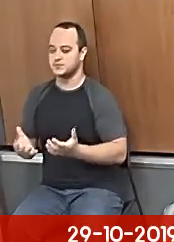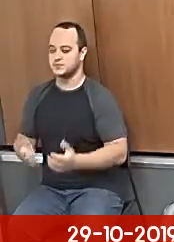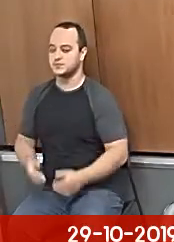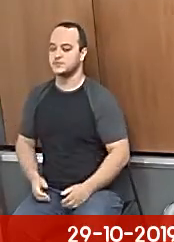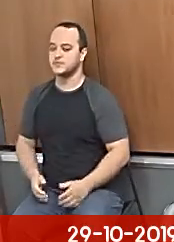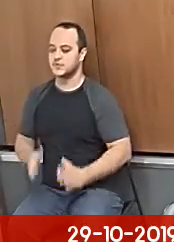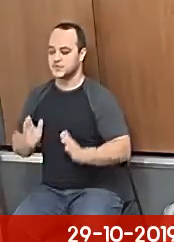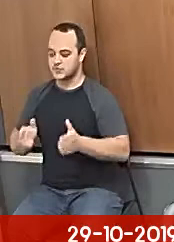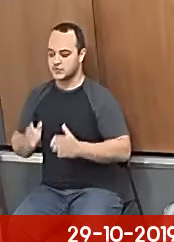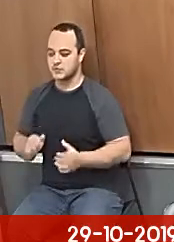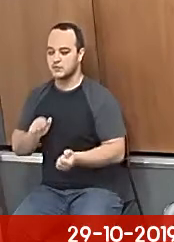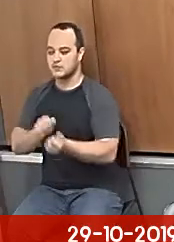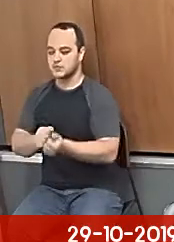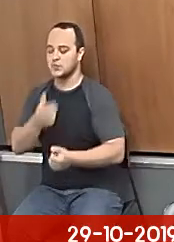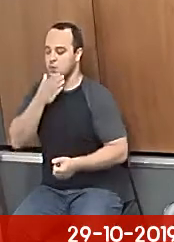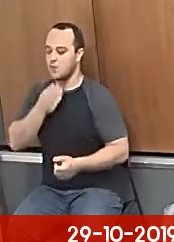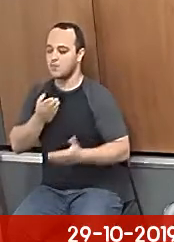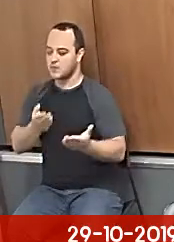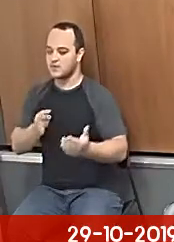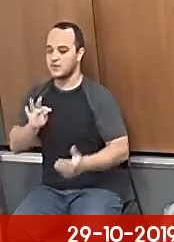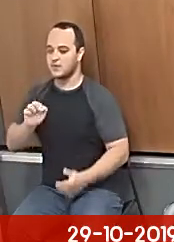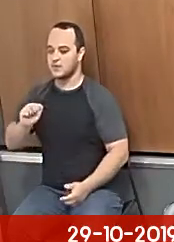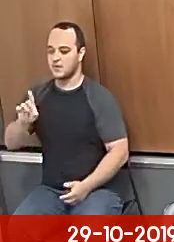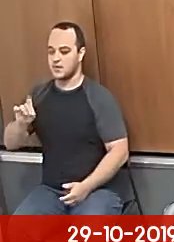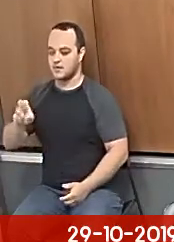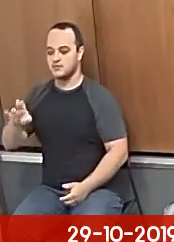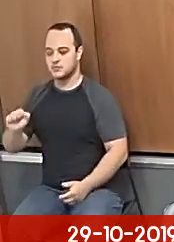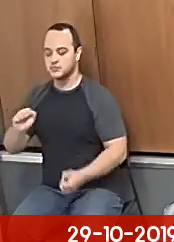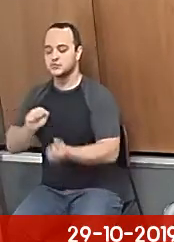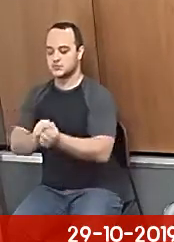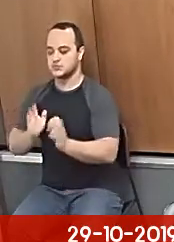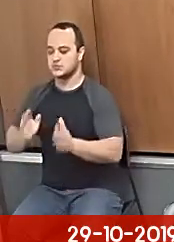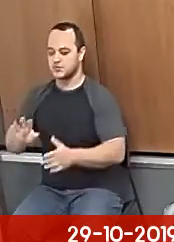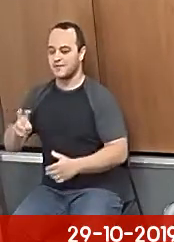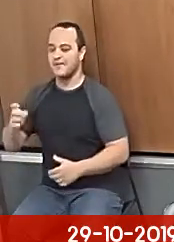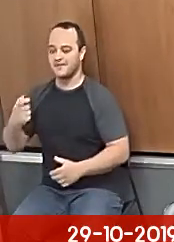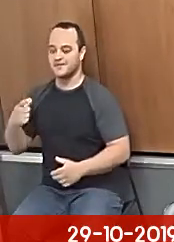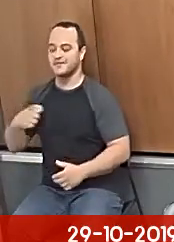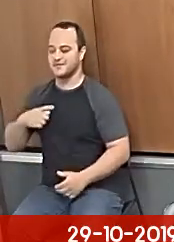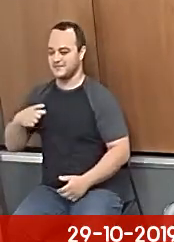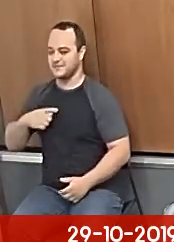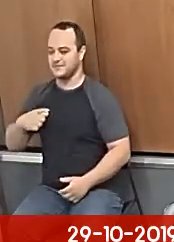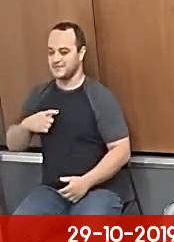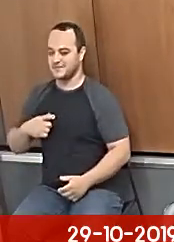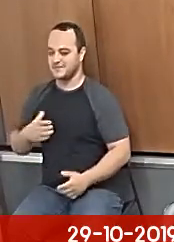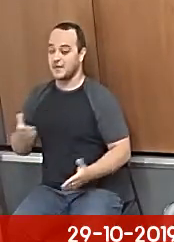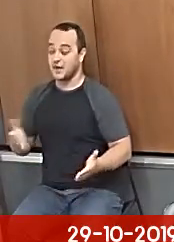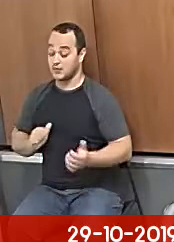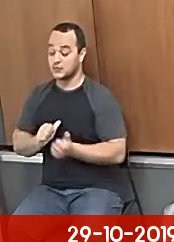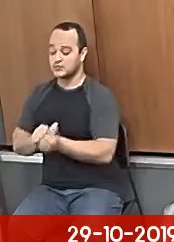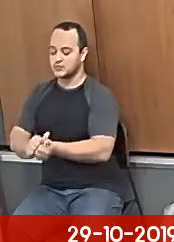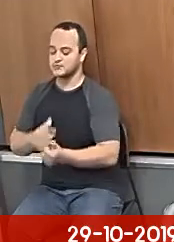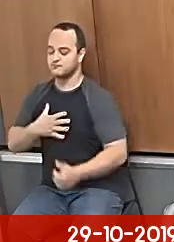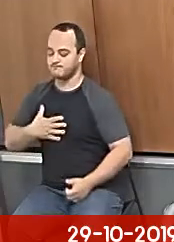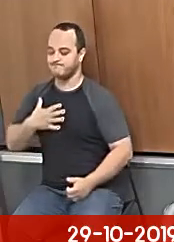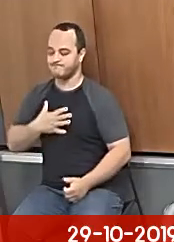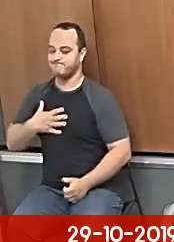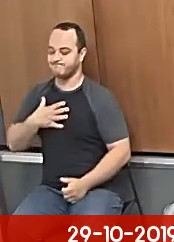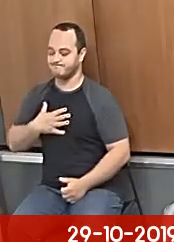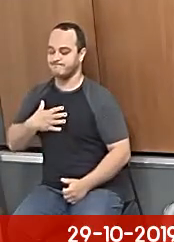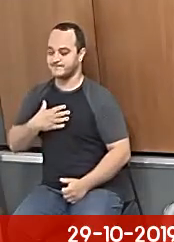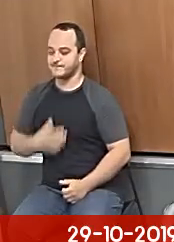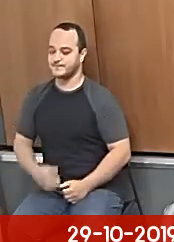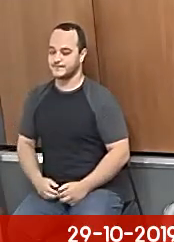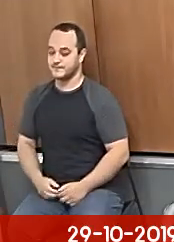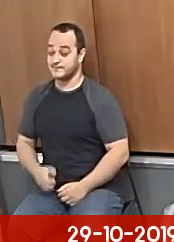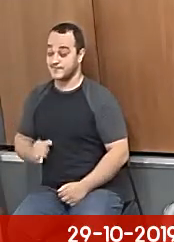com o Tadeu, né, Tadeu, lá na Câmara. Falar que é uma satisfação poder caminhar com vocês e o que eu puder fazer, vocês podem